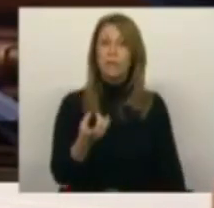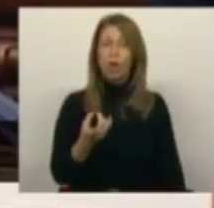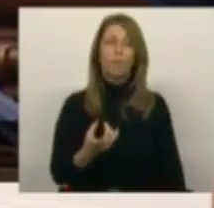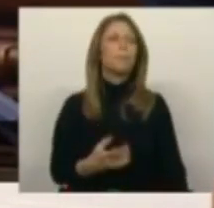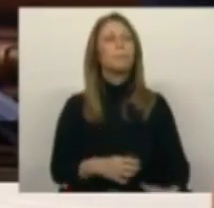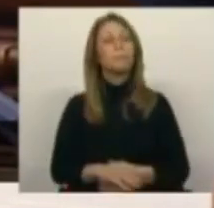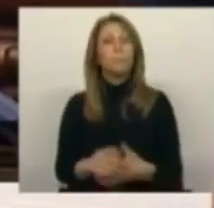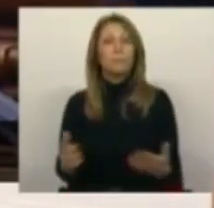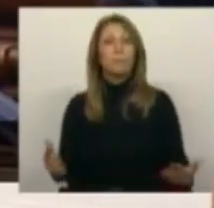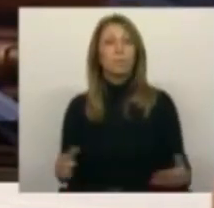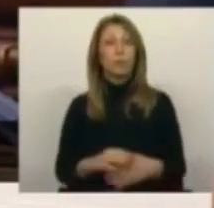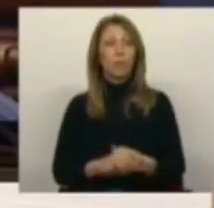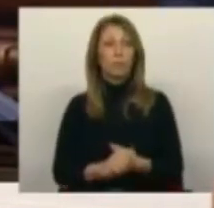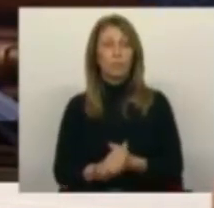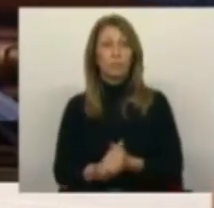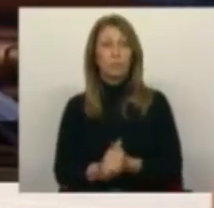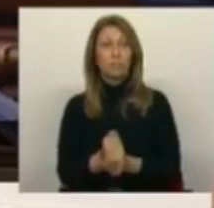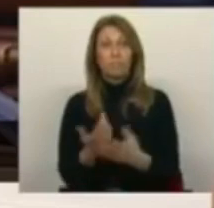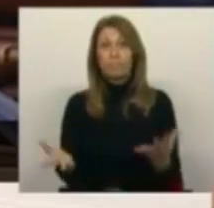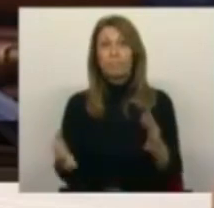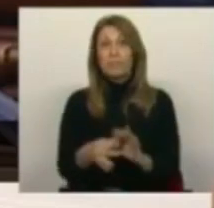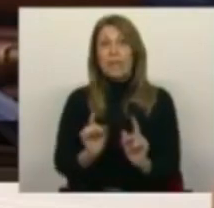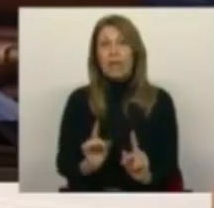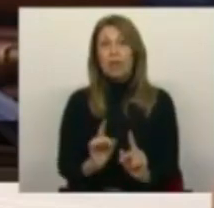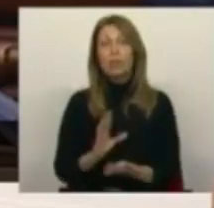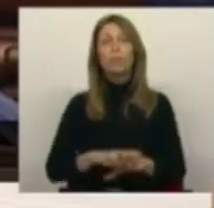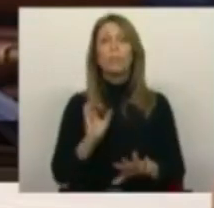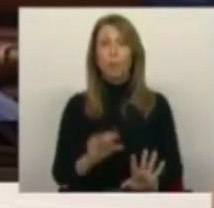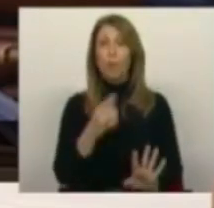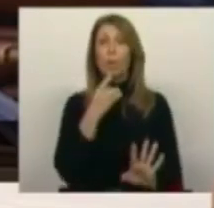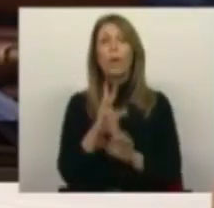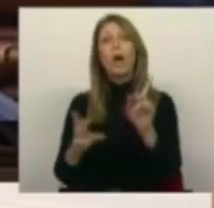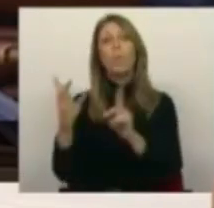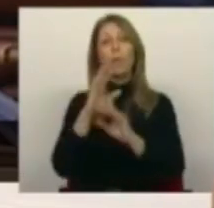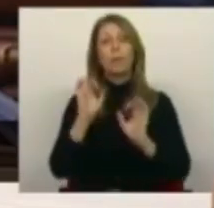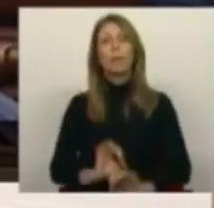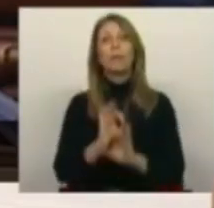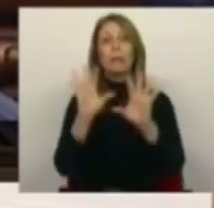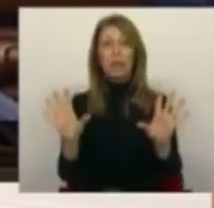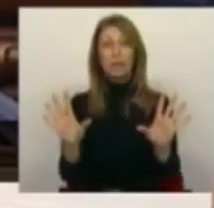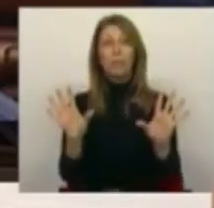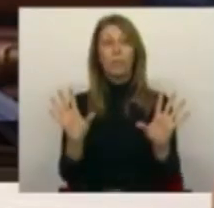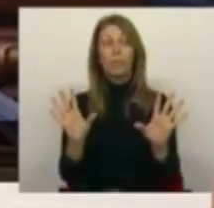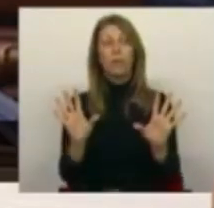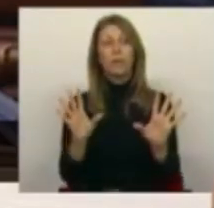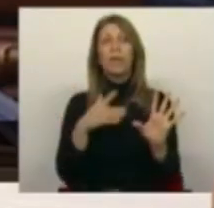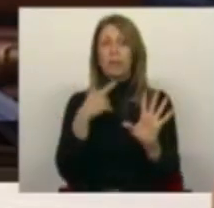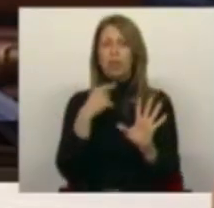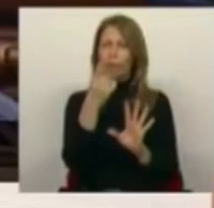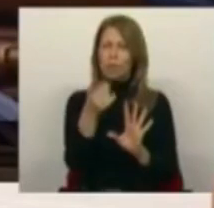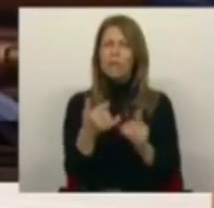2019. Portanto, o que estamos a conseguir é isto, muito fruto do aumento, claramente, o aumento, já direi aqui, o